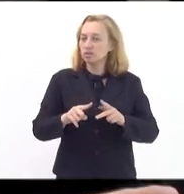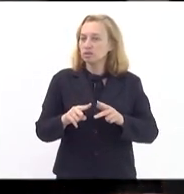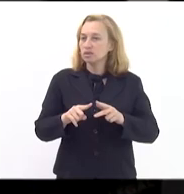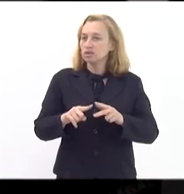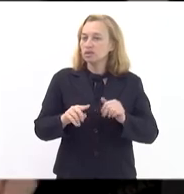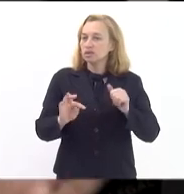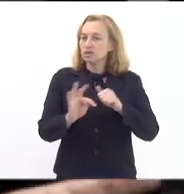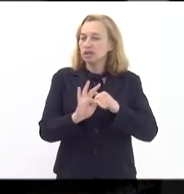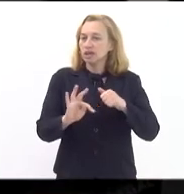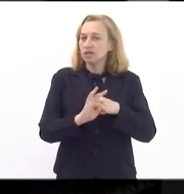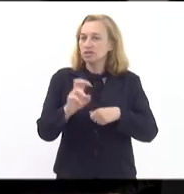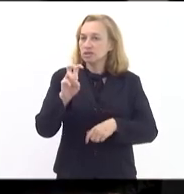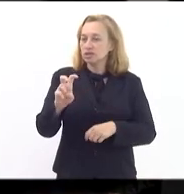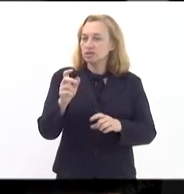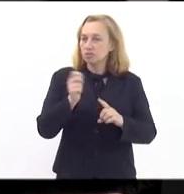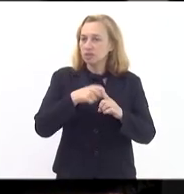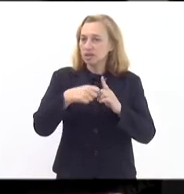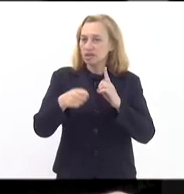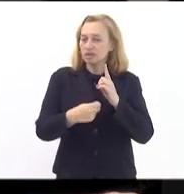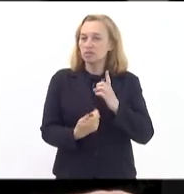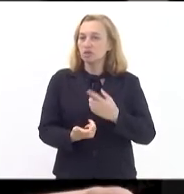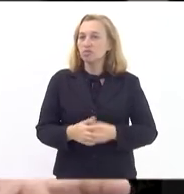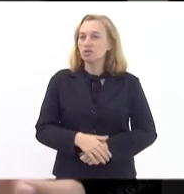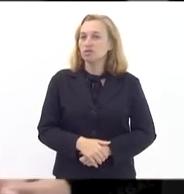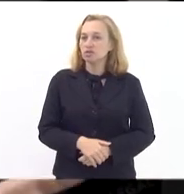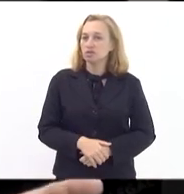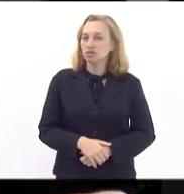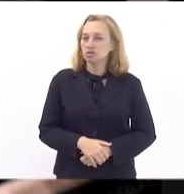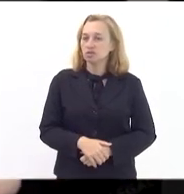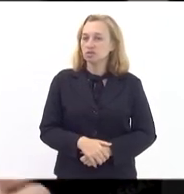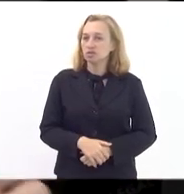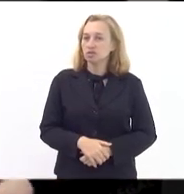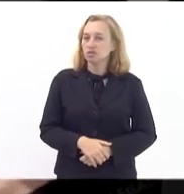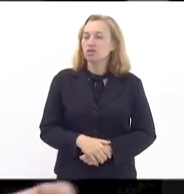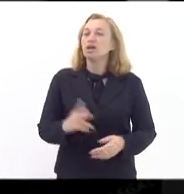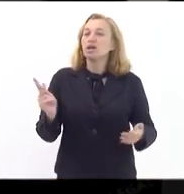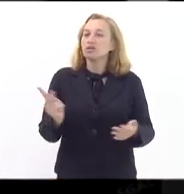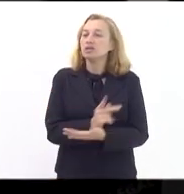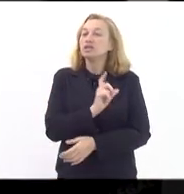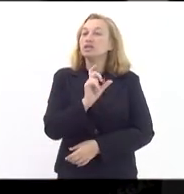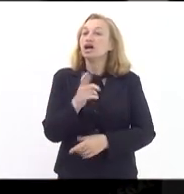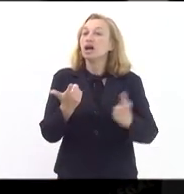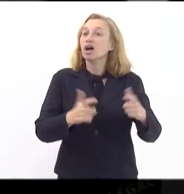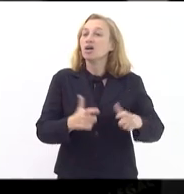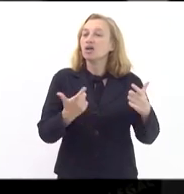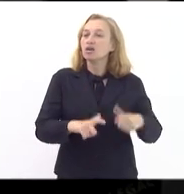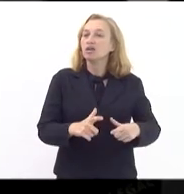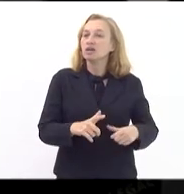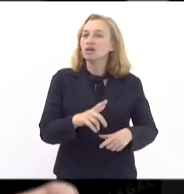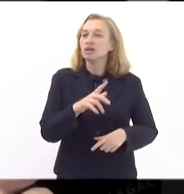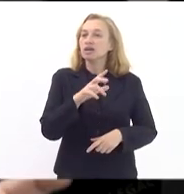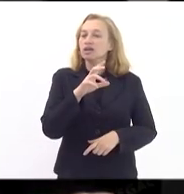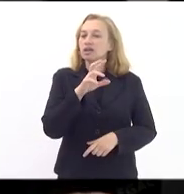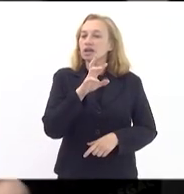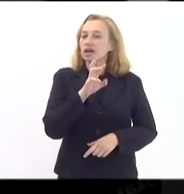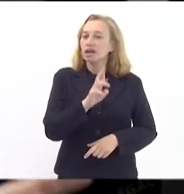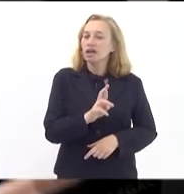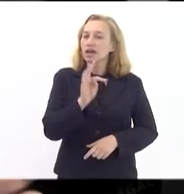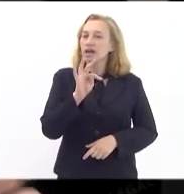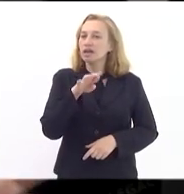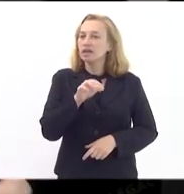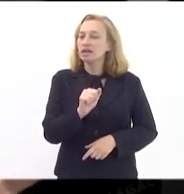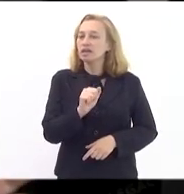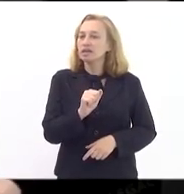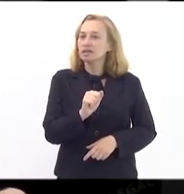cinco meses para poder fazer toda a instalação se isso ocorrer a óleo naquele três que a gente chama reta de Honório que